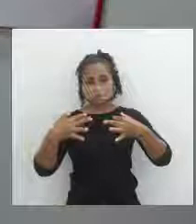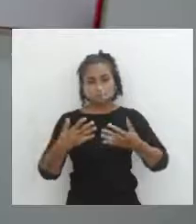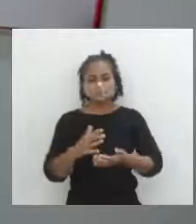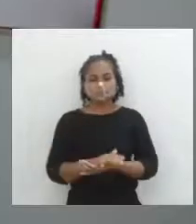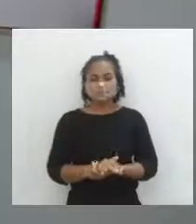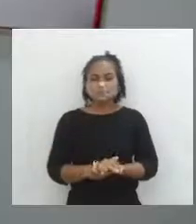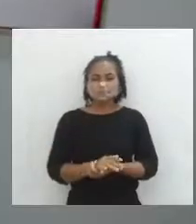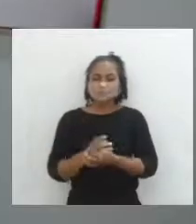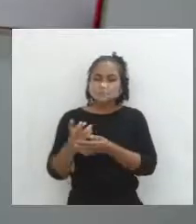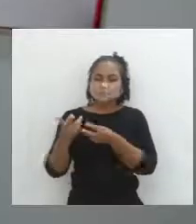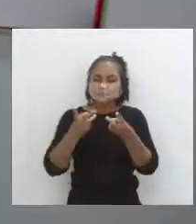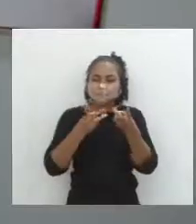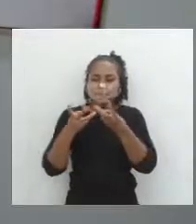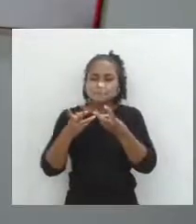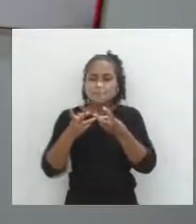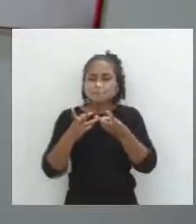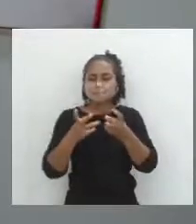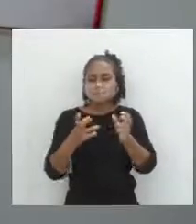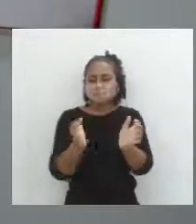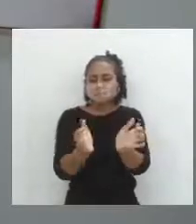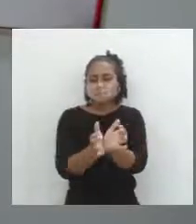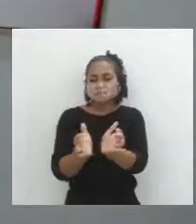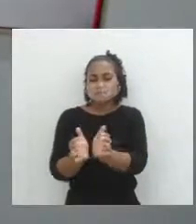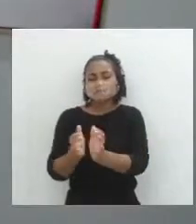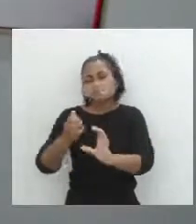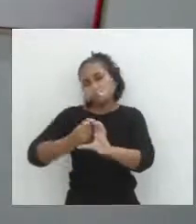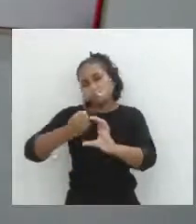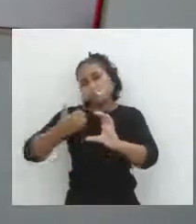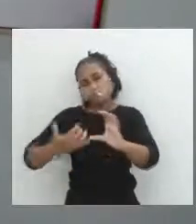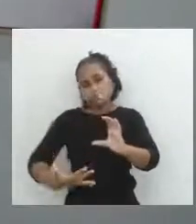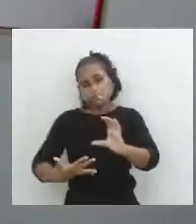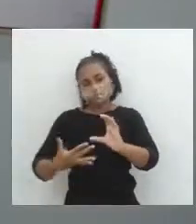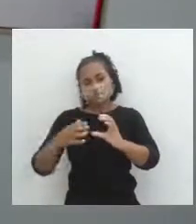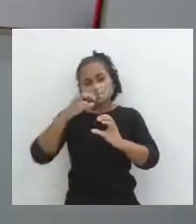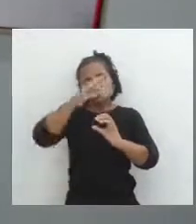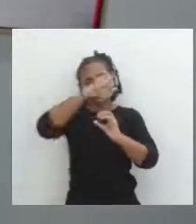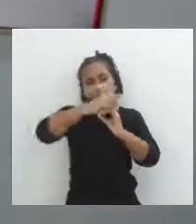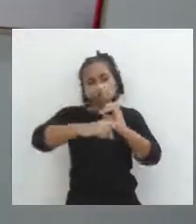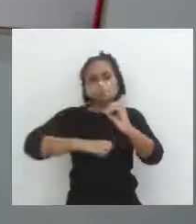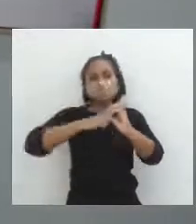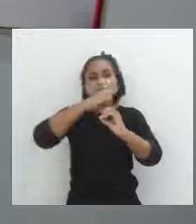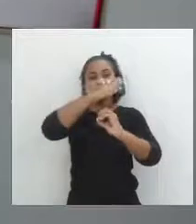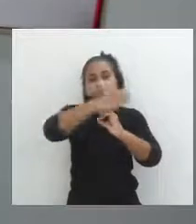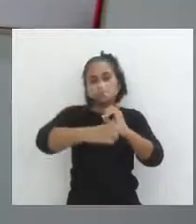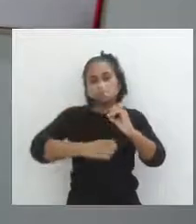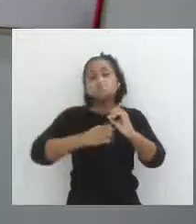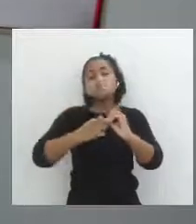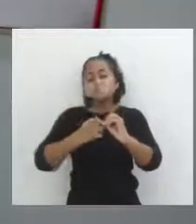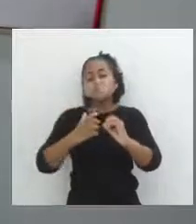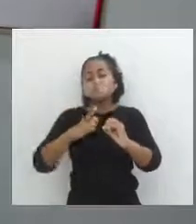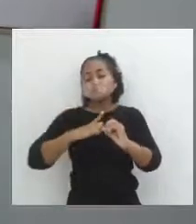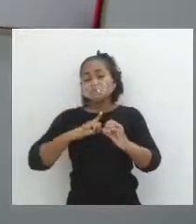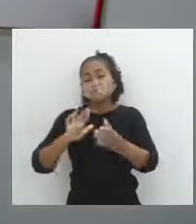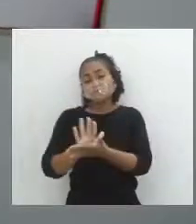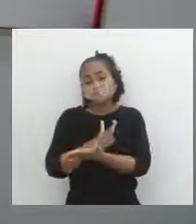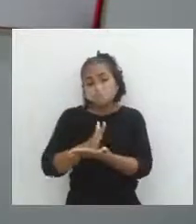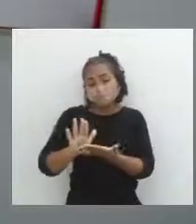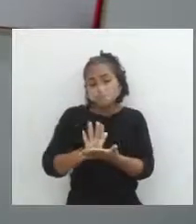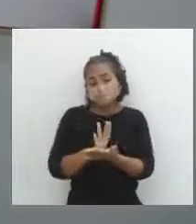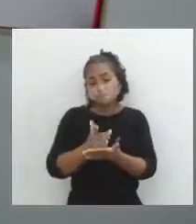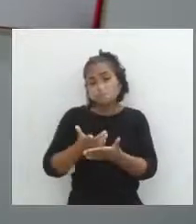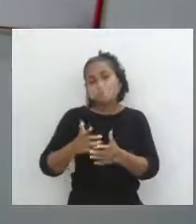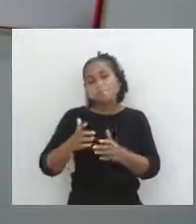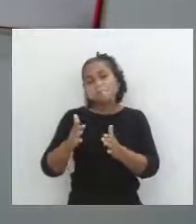vai perceber que cada elemento químico ele existe esses elétrons. Elétrons esses que uns existem